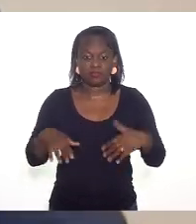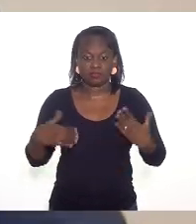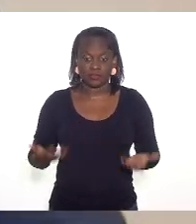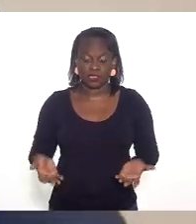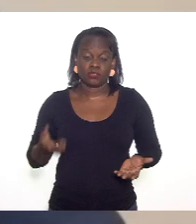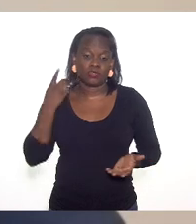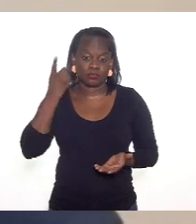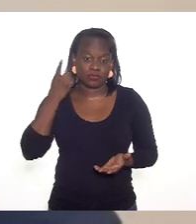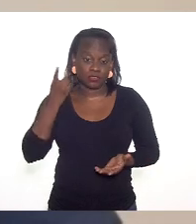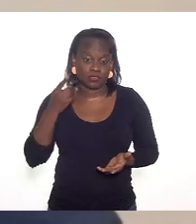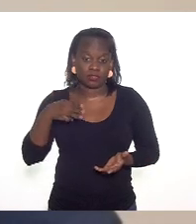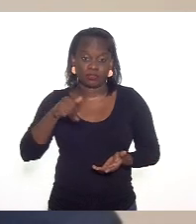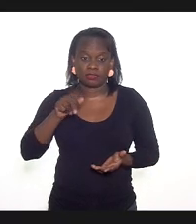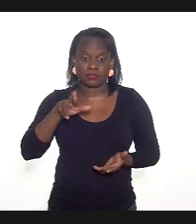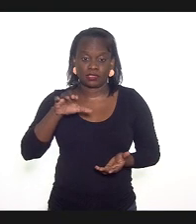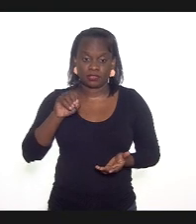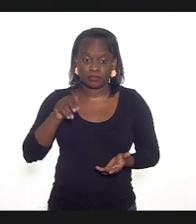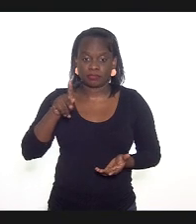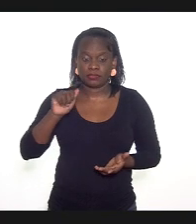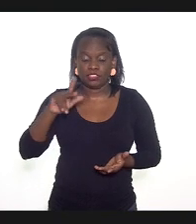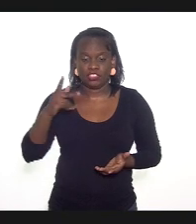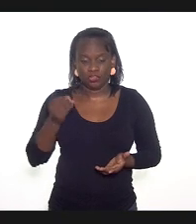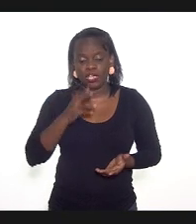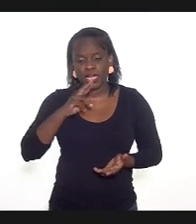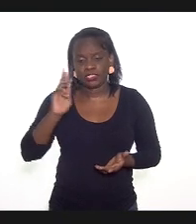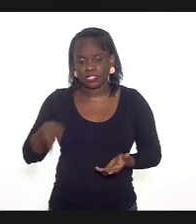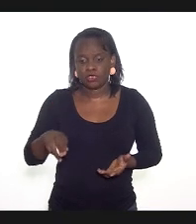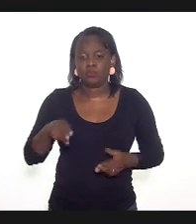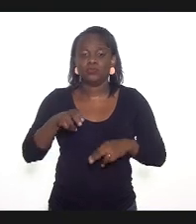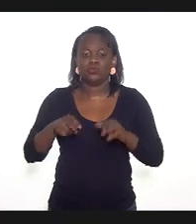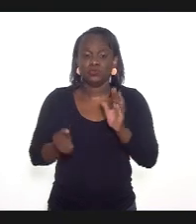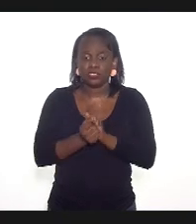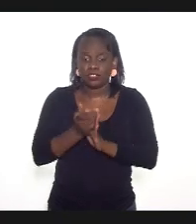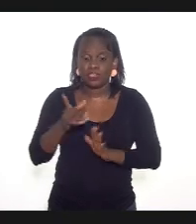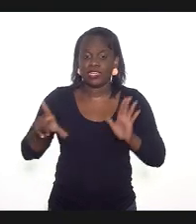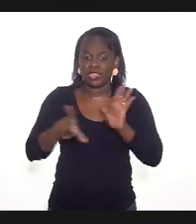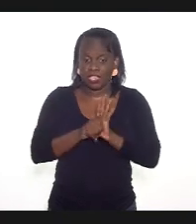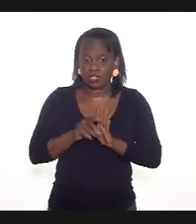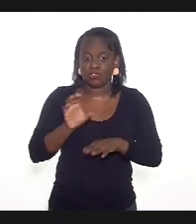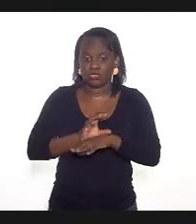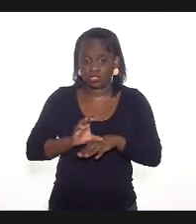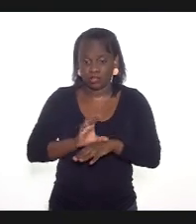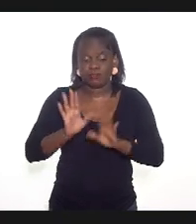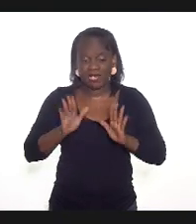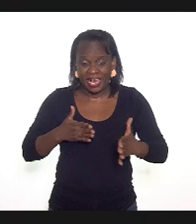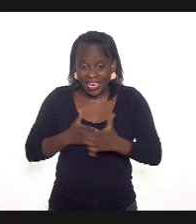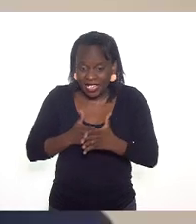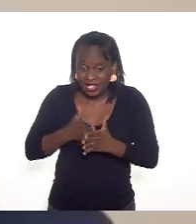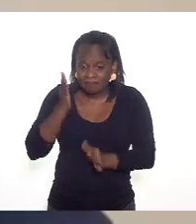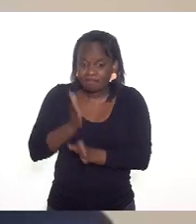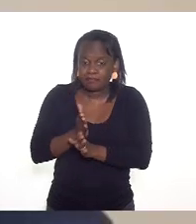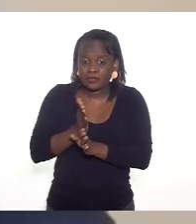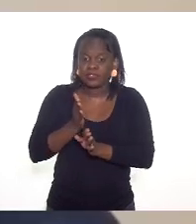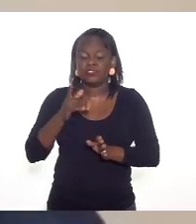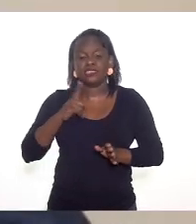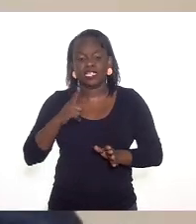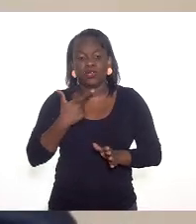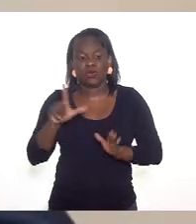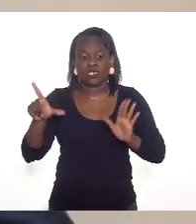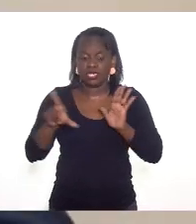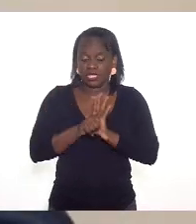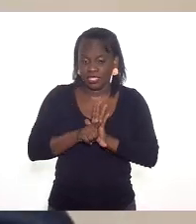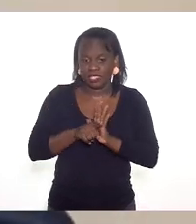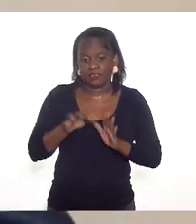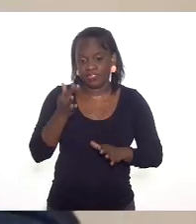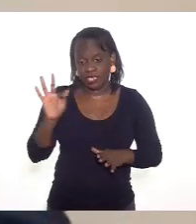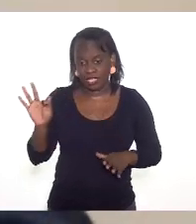o deputado Márcio Pacheco tem razão. Muitas vezes a lei é constitucional, mas esbarra numa outra legislação